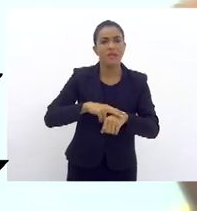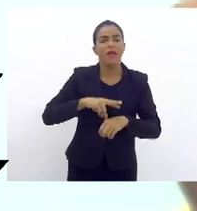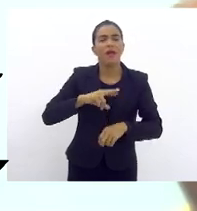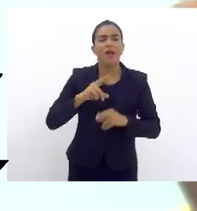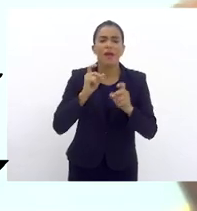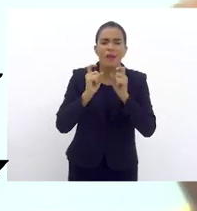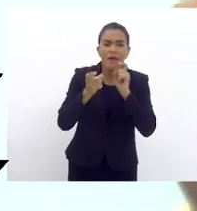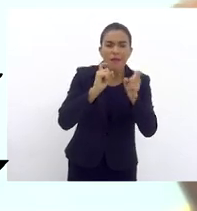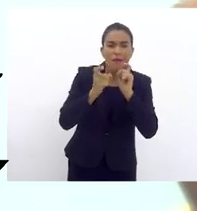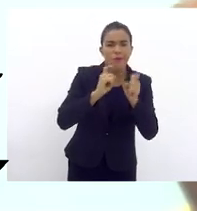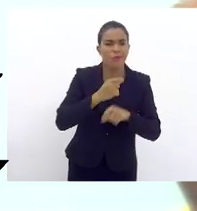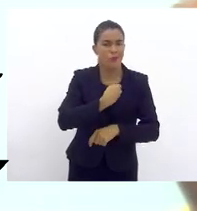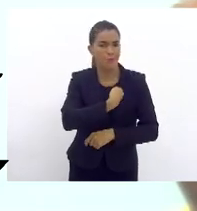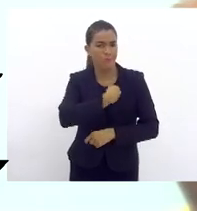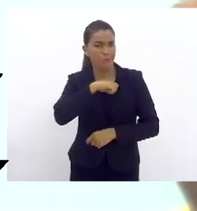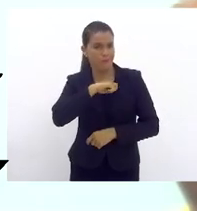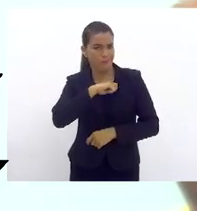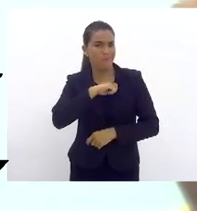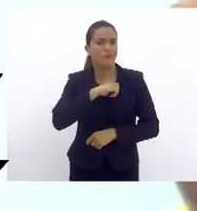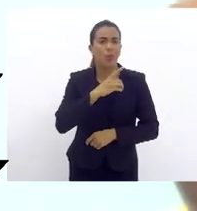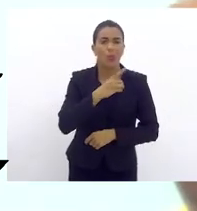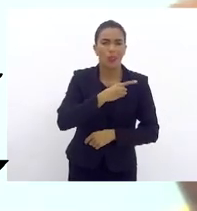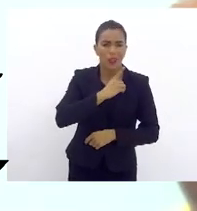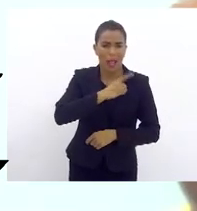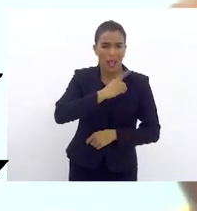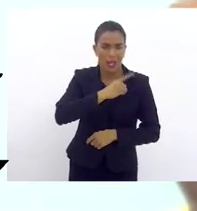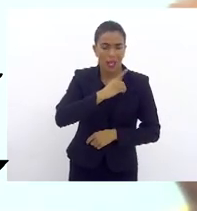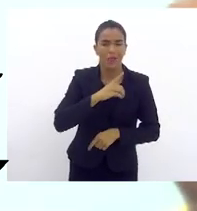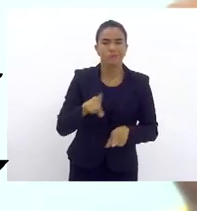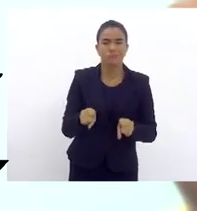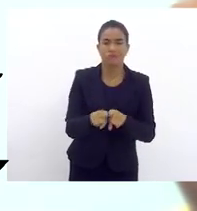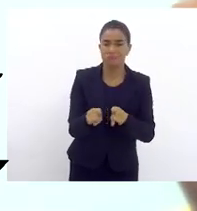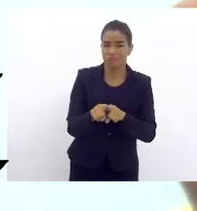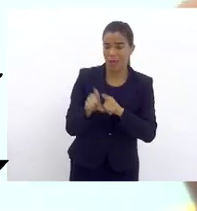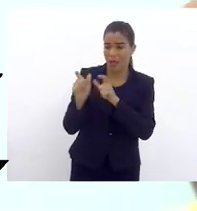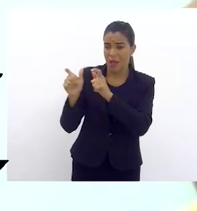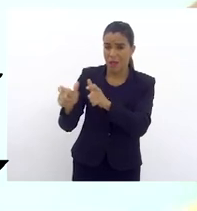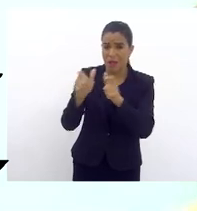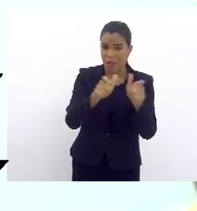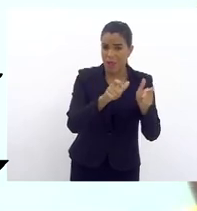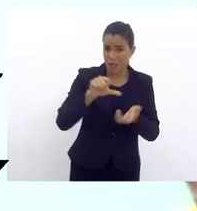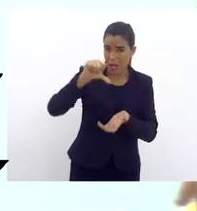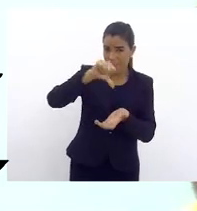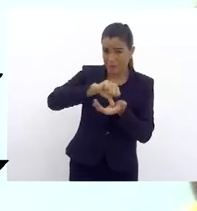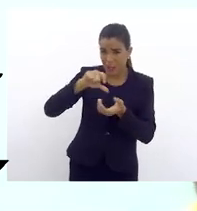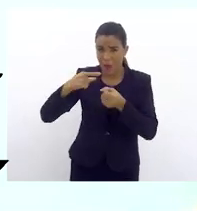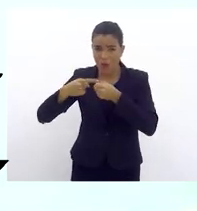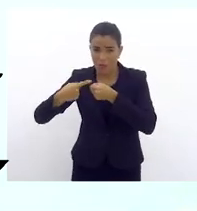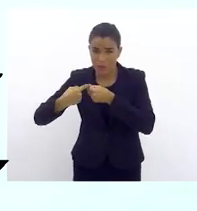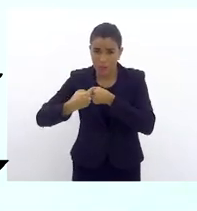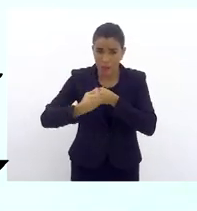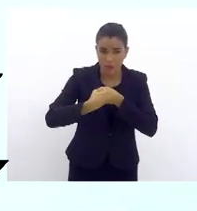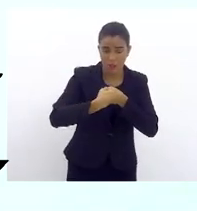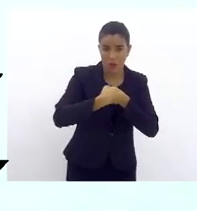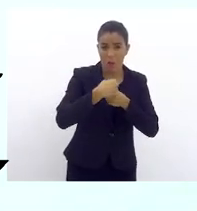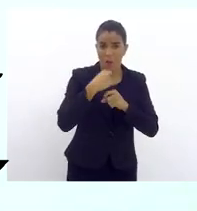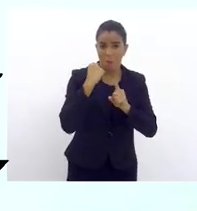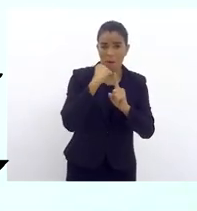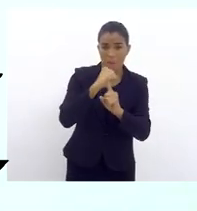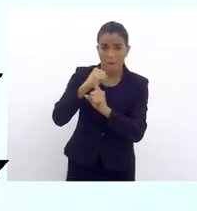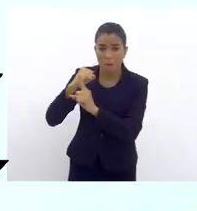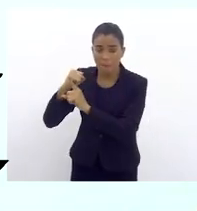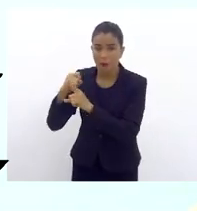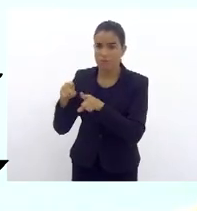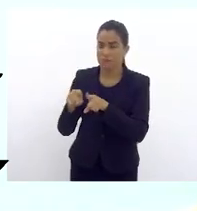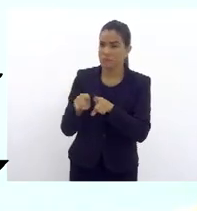fizemos com Delegados Delegados de várias áreas da capital do interior de homicídios eram